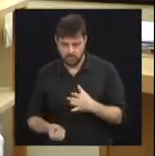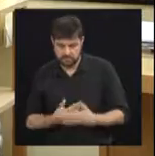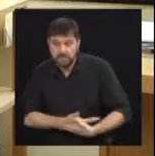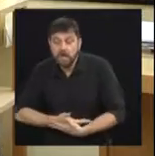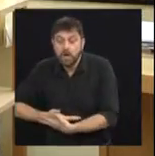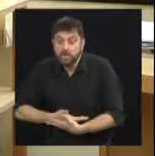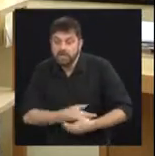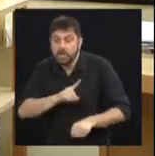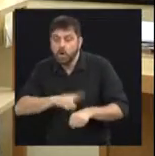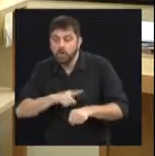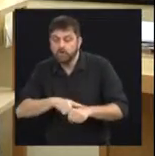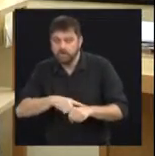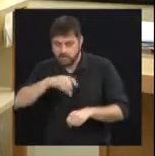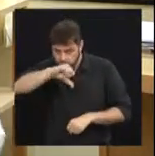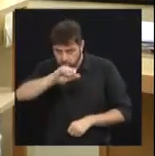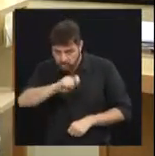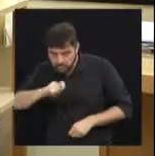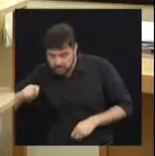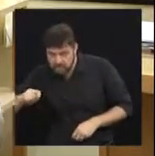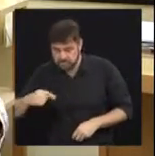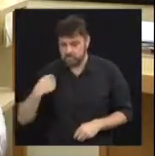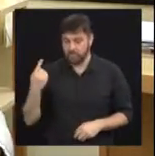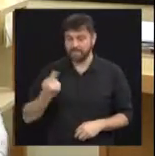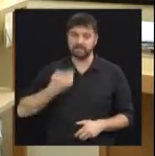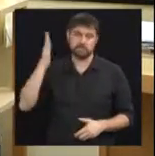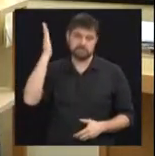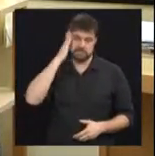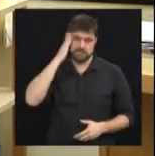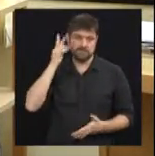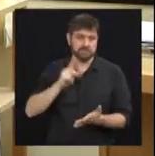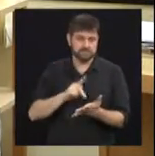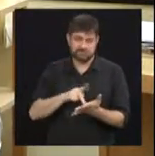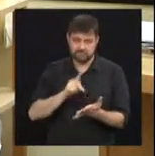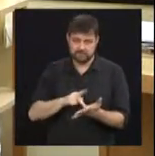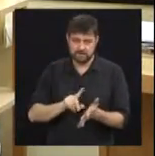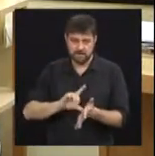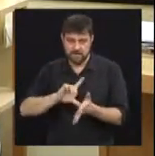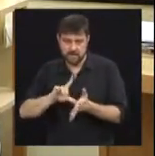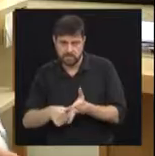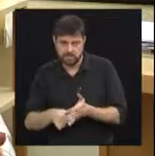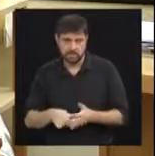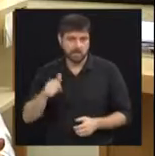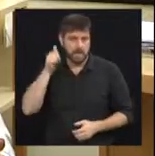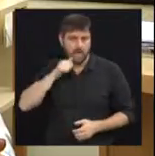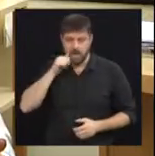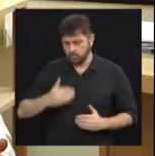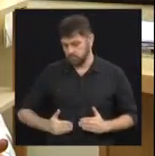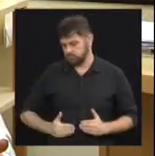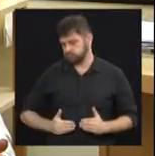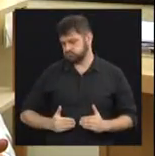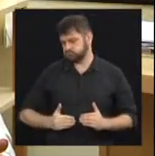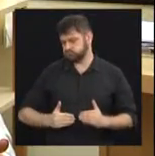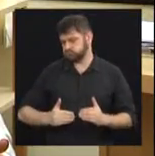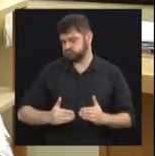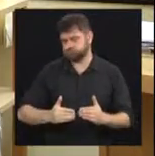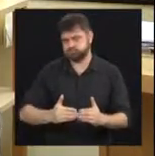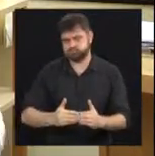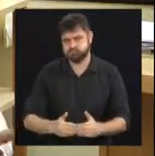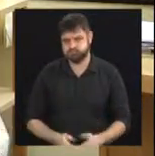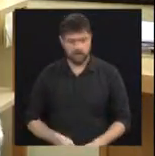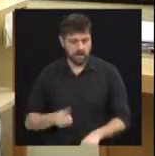neonato. Mas o que nós sabemos de fato é que a partir do momento em que a mulher engravida, o pré-natal